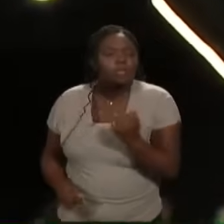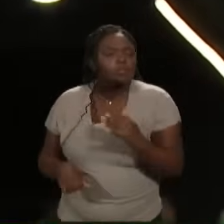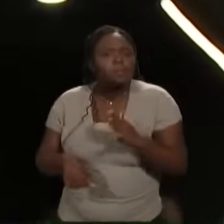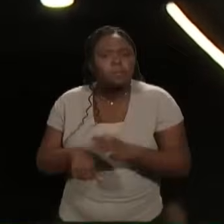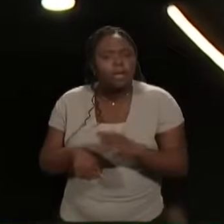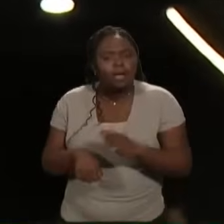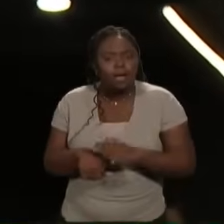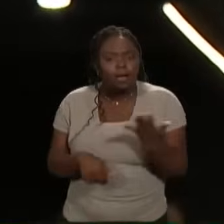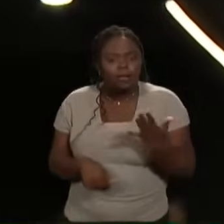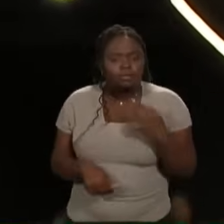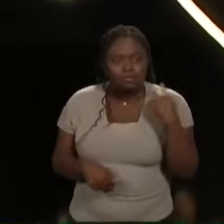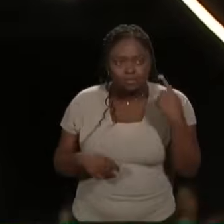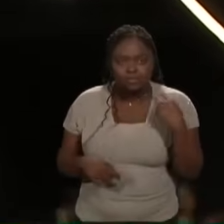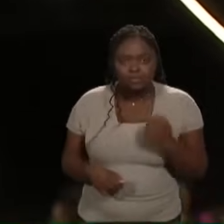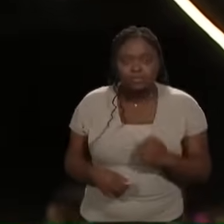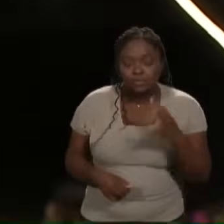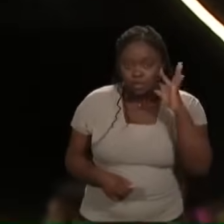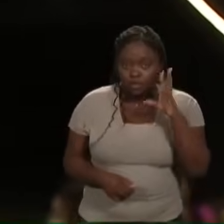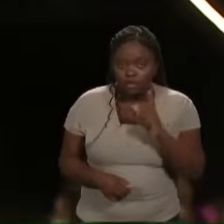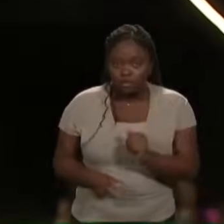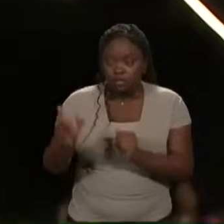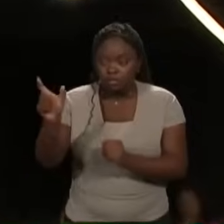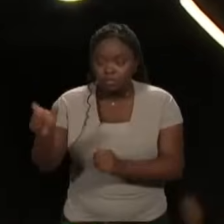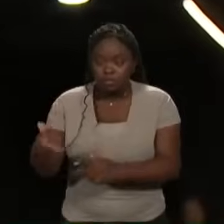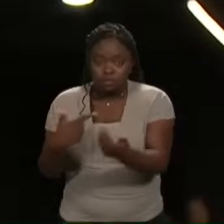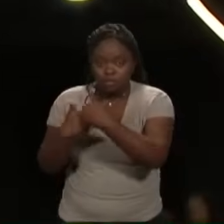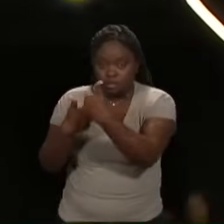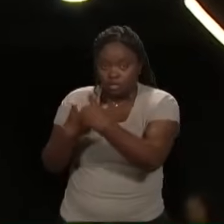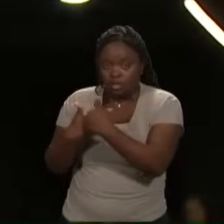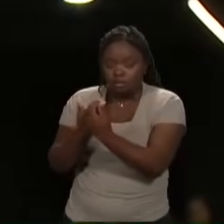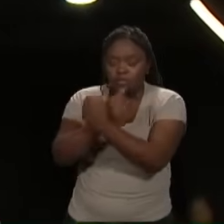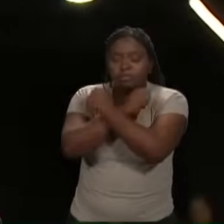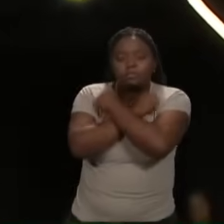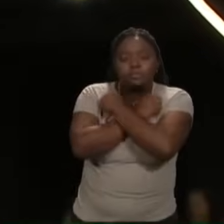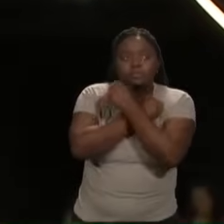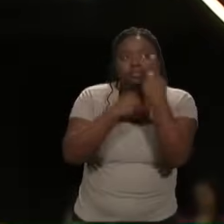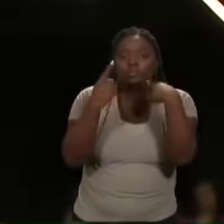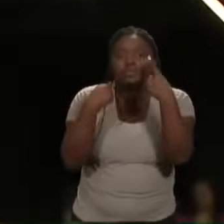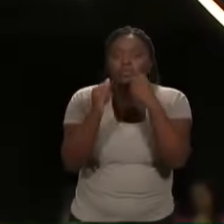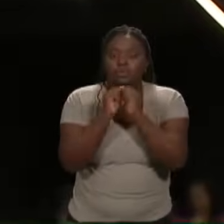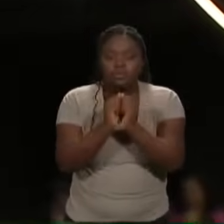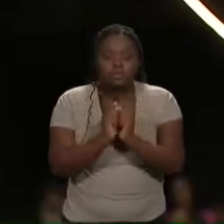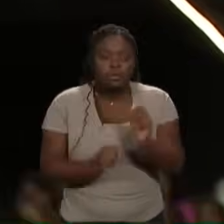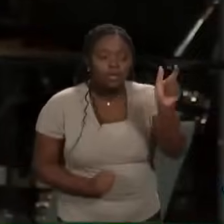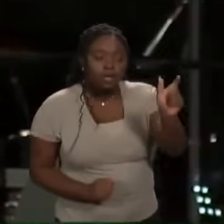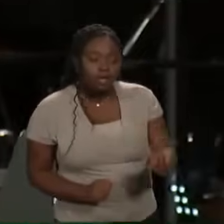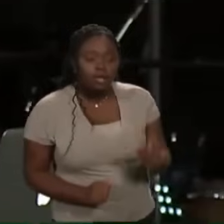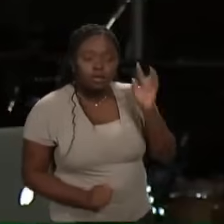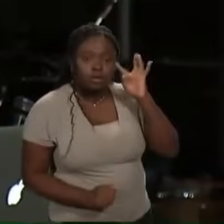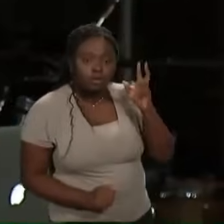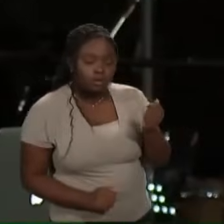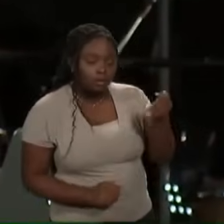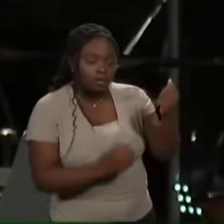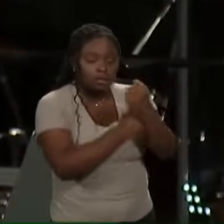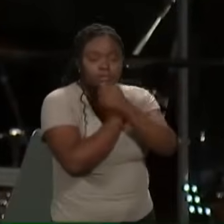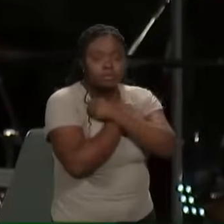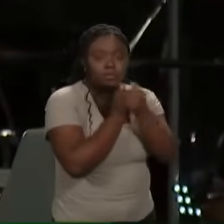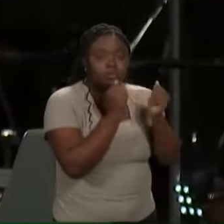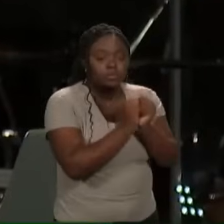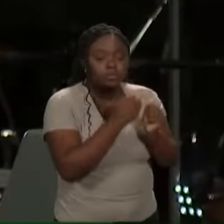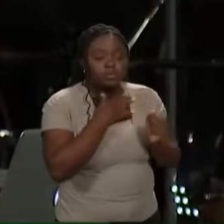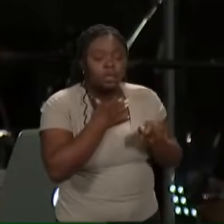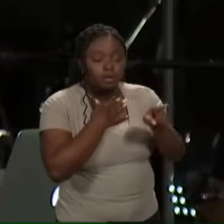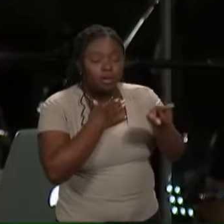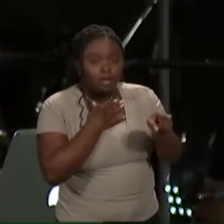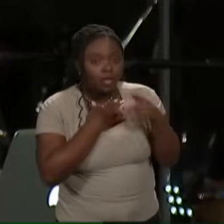mais engraçado? As pessoas que eu achava que iam me xingar, me abraçaram e choraram comigo. E as pessoas que eu achava que ia abraçar comigo e chorar, foram as